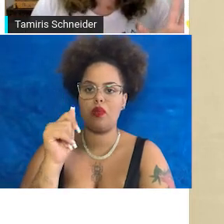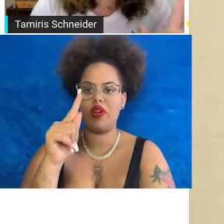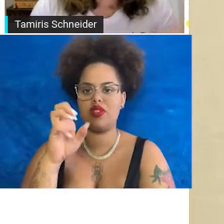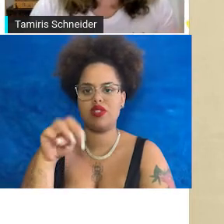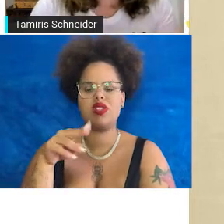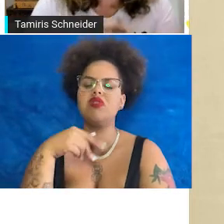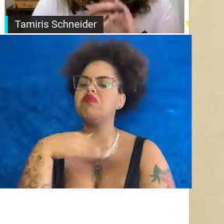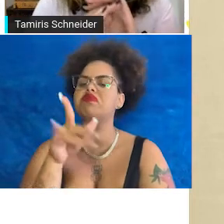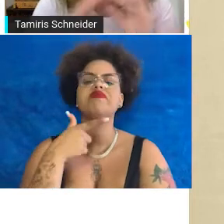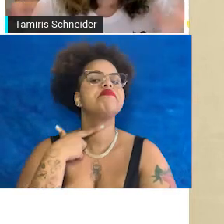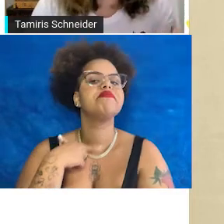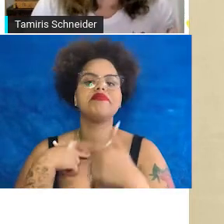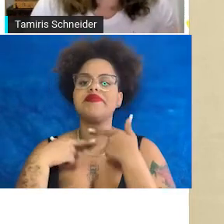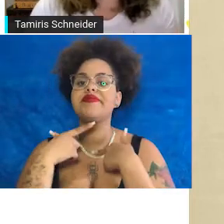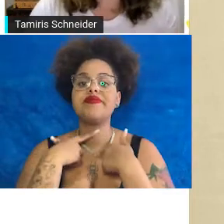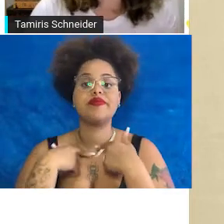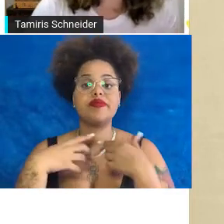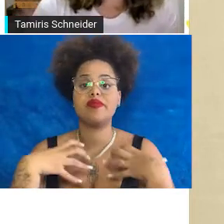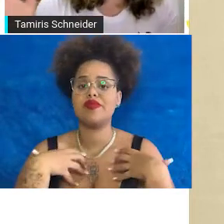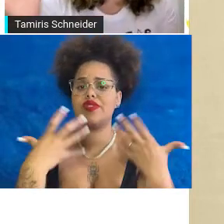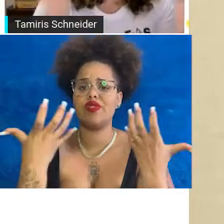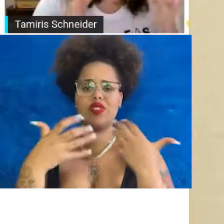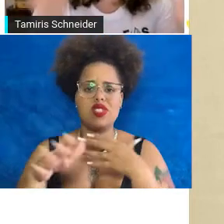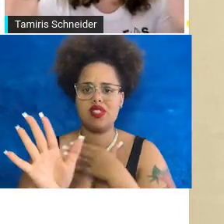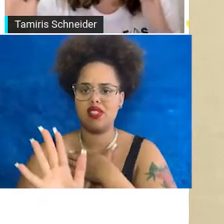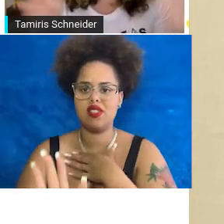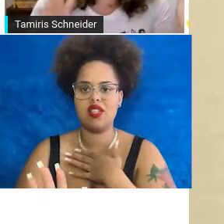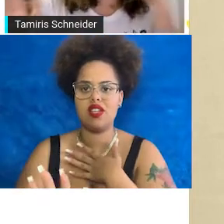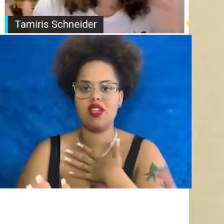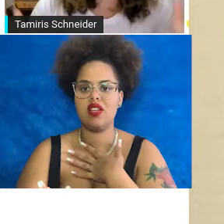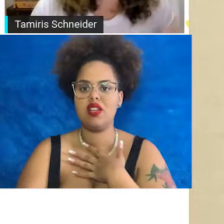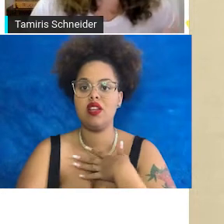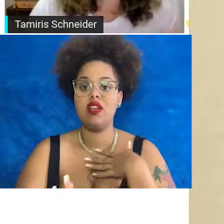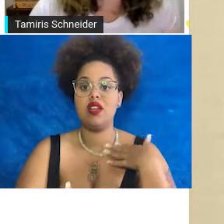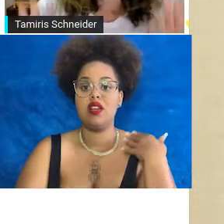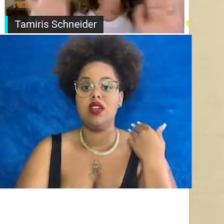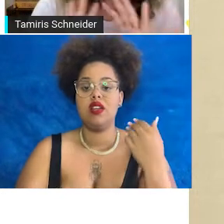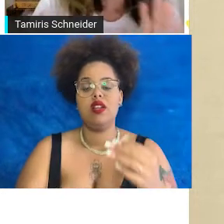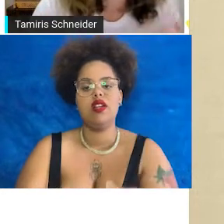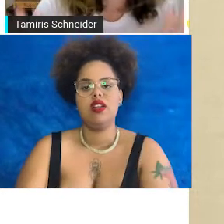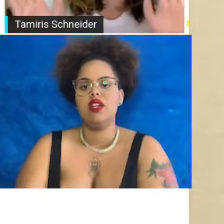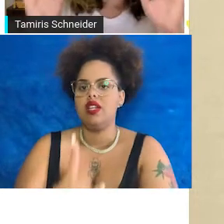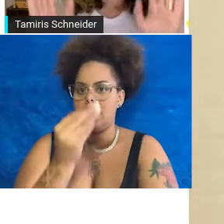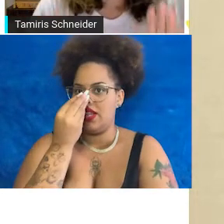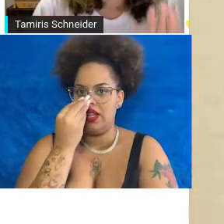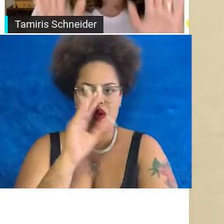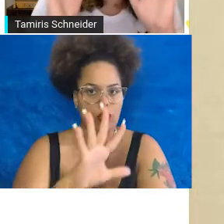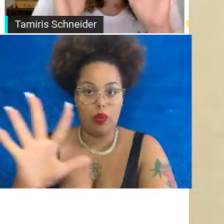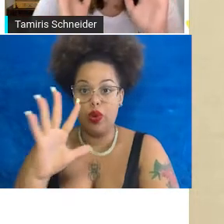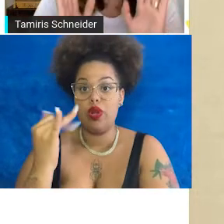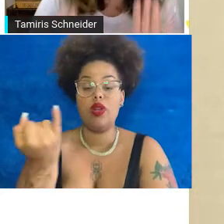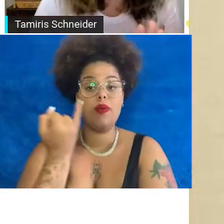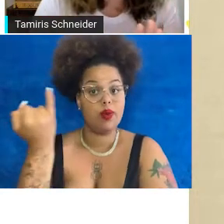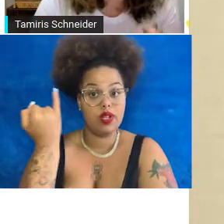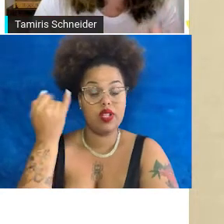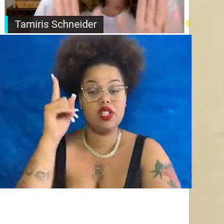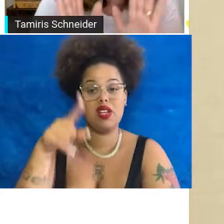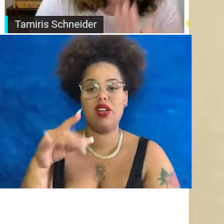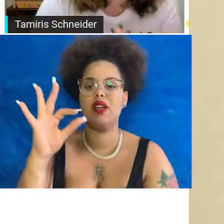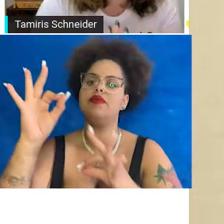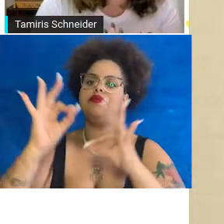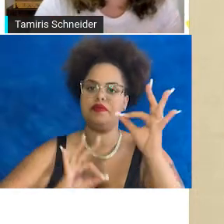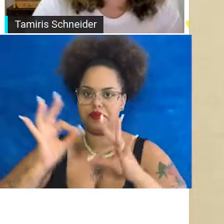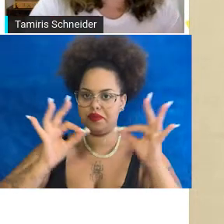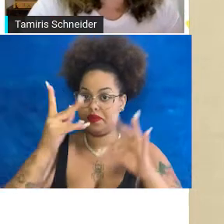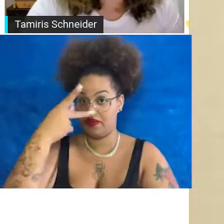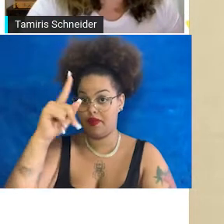você quiser, do estilo que você quiser, da diagramação que você quiser, não importa. O importante é organizar